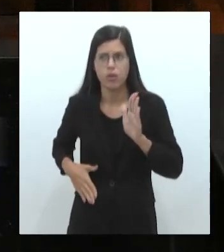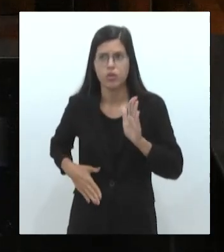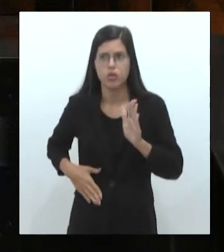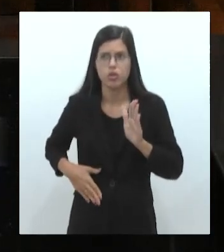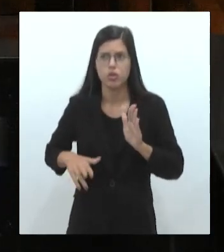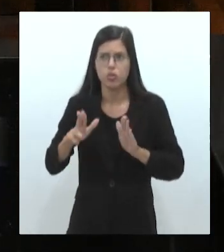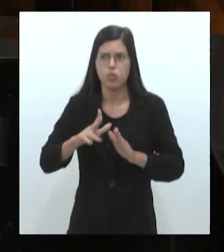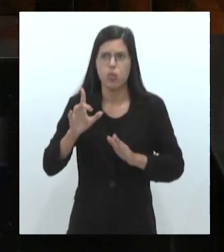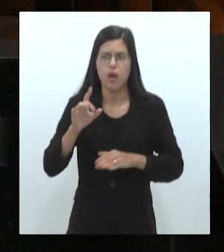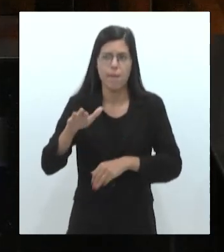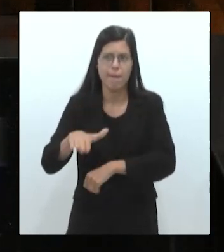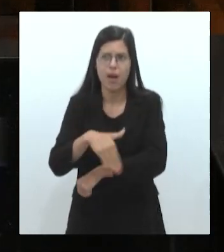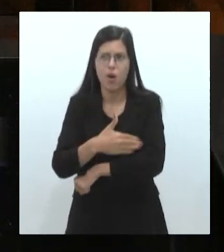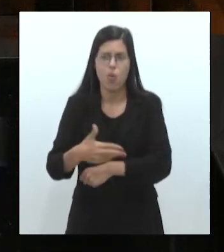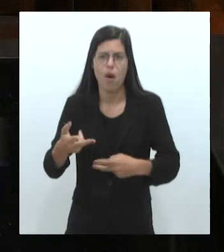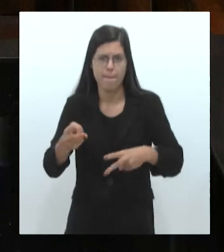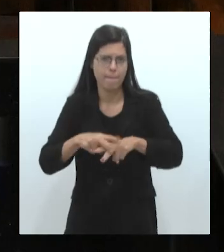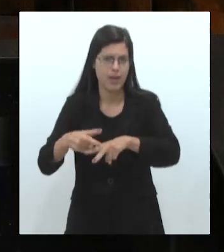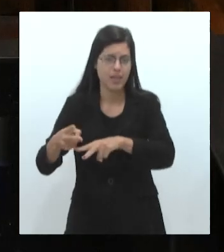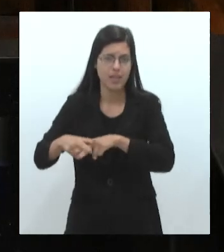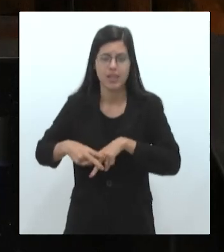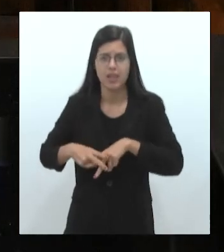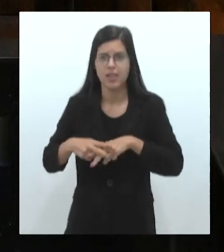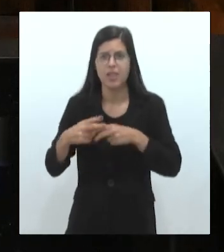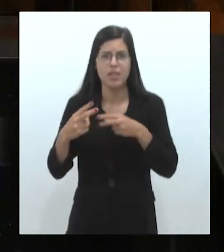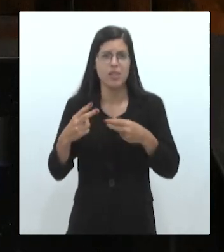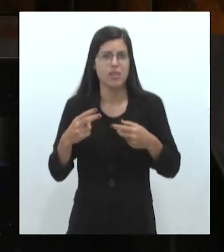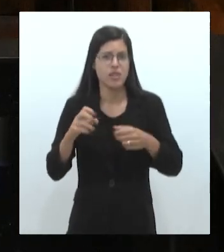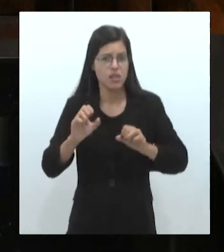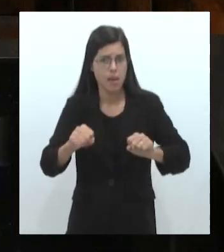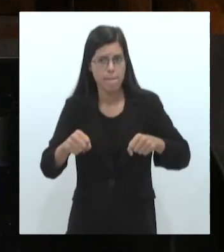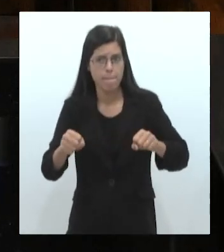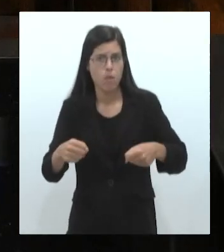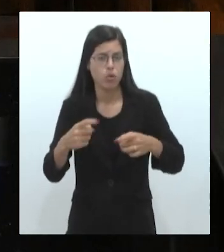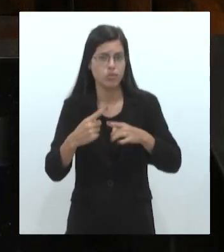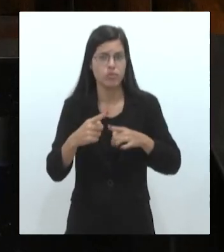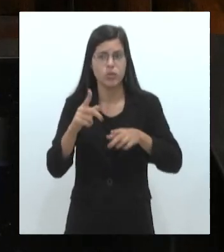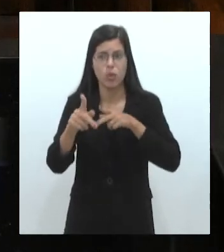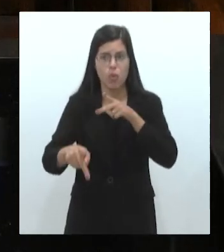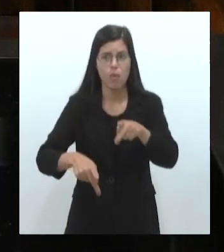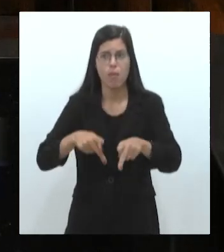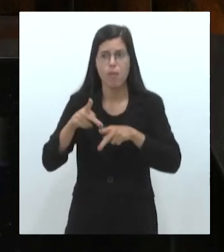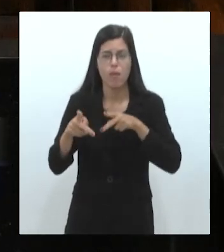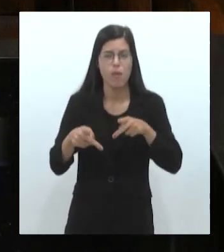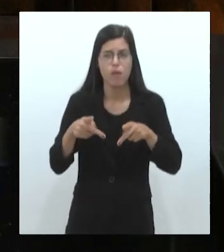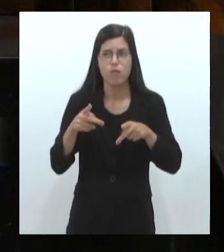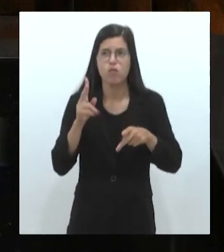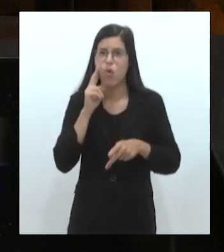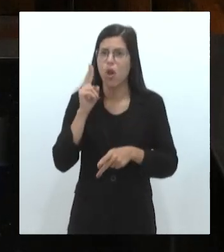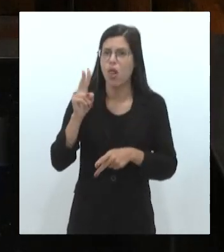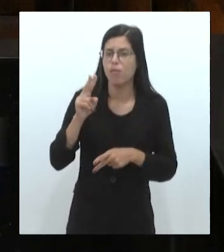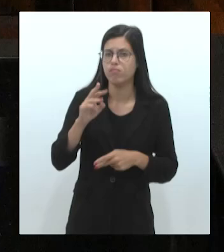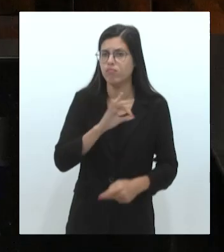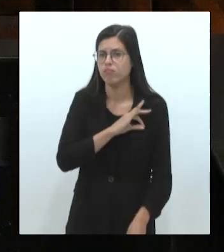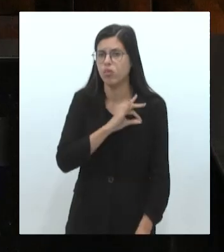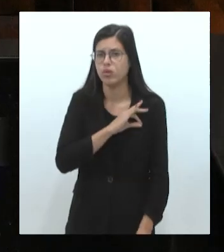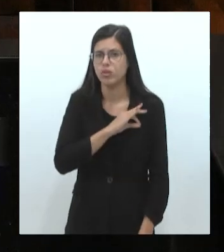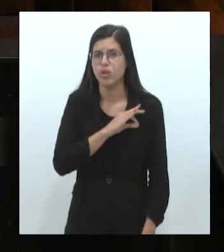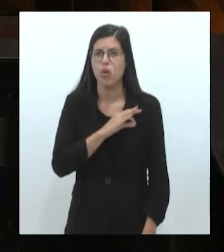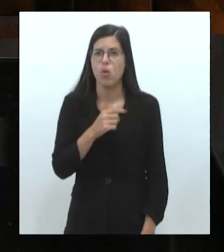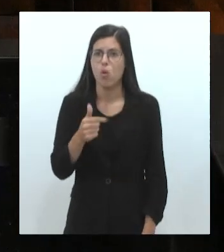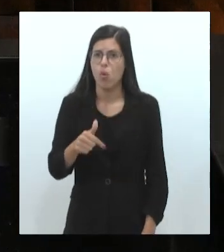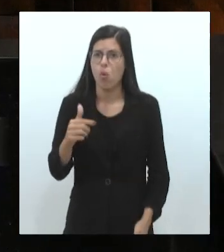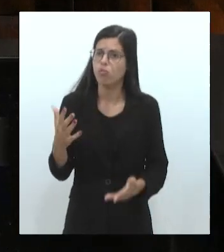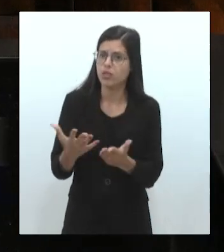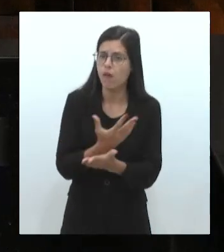rua, ficar prendendo moto, até porque a população olha a polícia como herói, pô. E o que acontece na cidade de Campos,